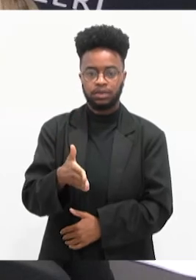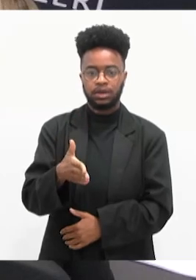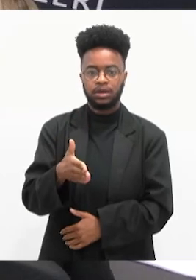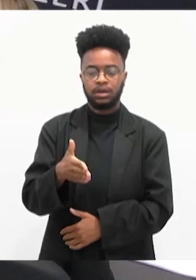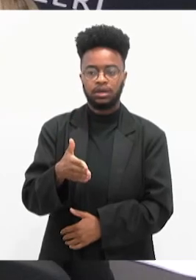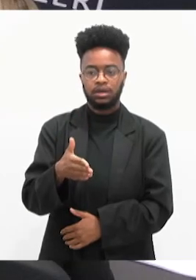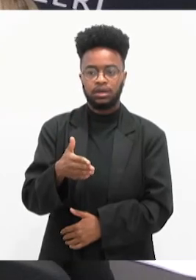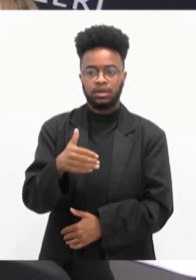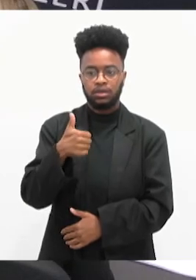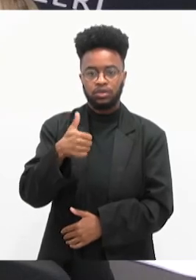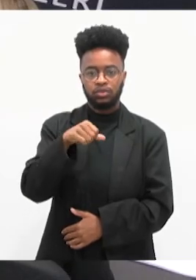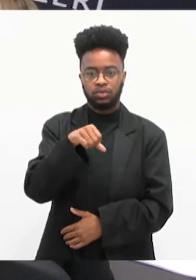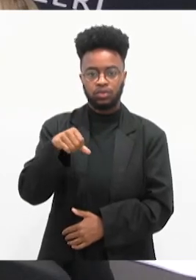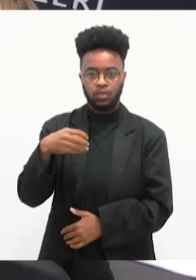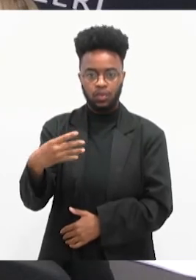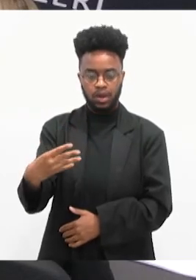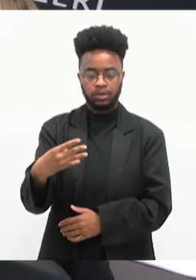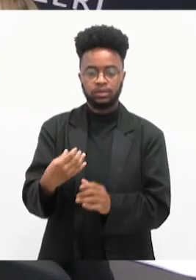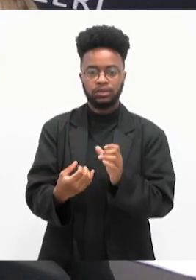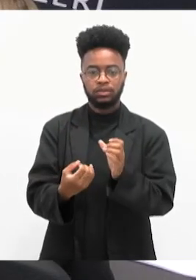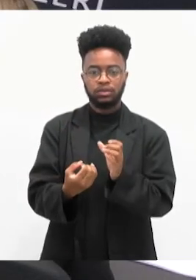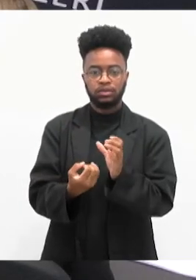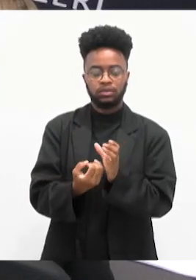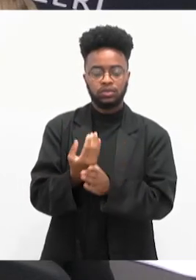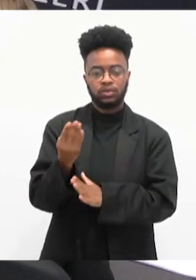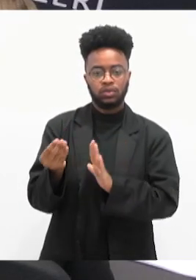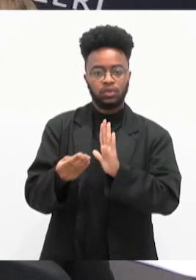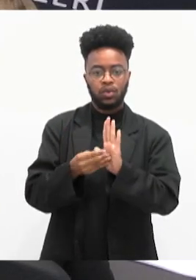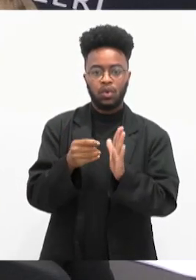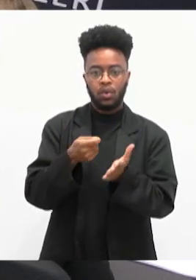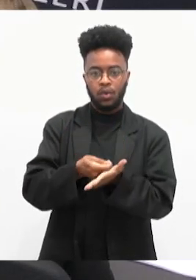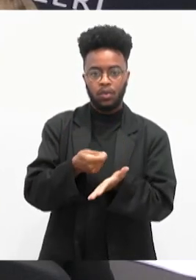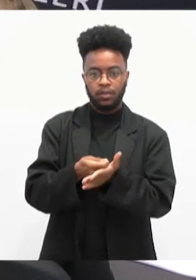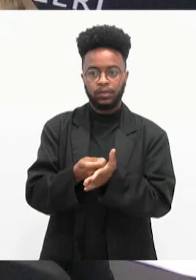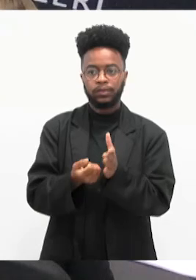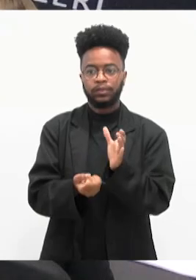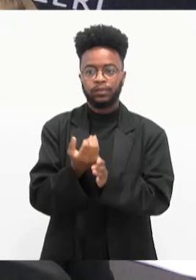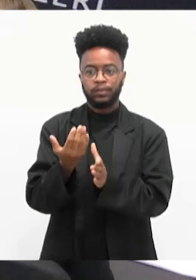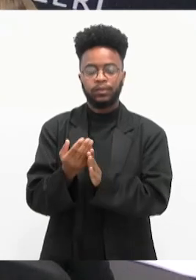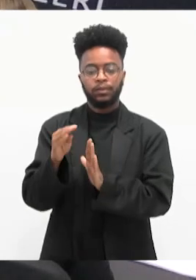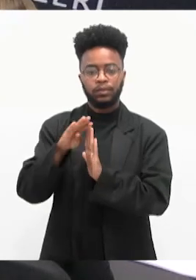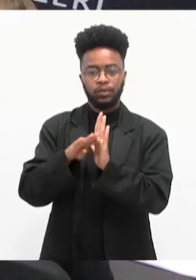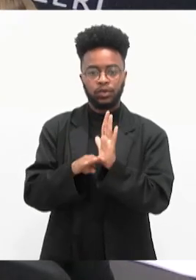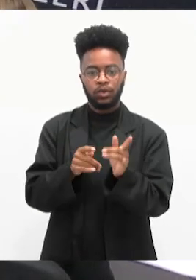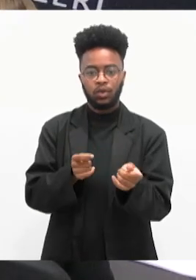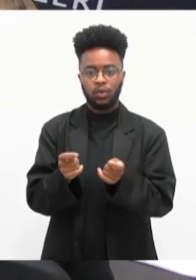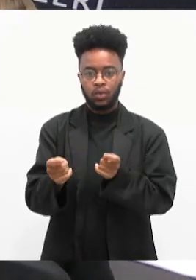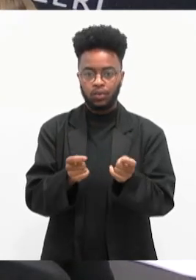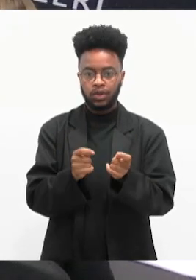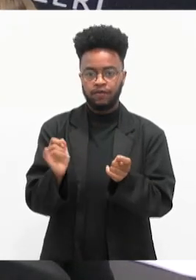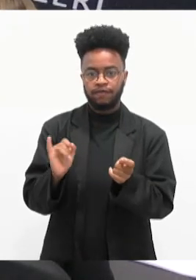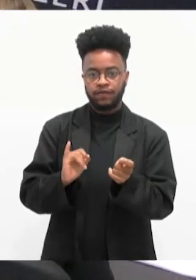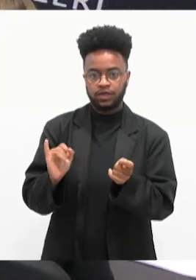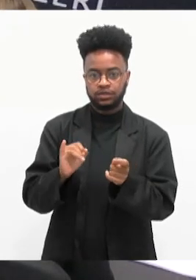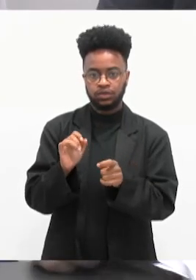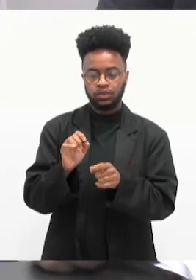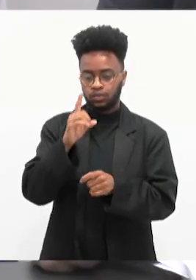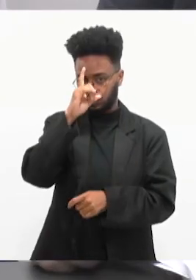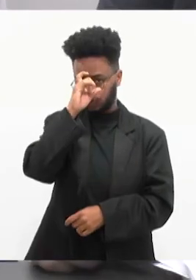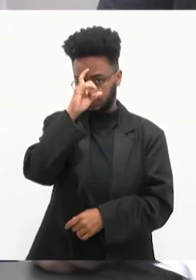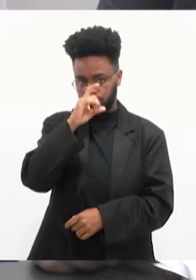de 94, que estabelece a obrigatoriedade do desenvolvimento de programas de controle de infecção